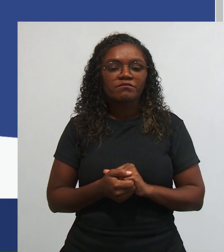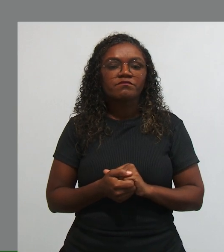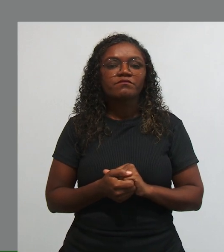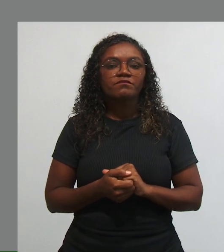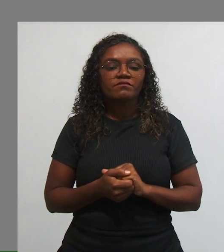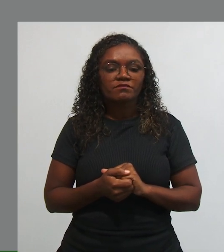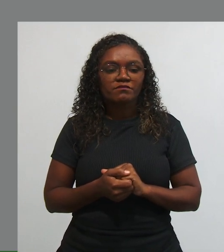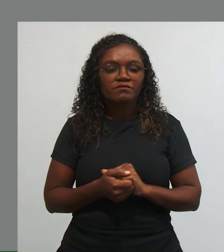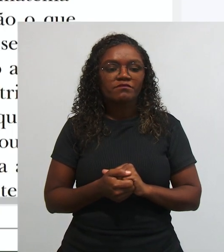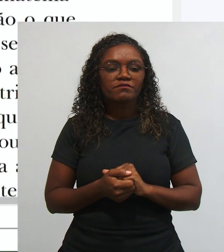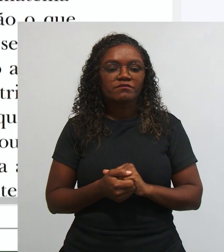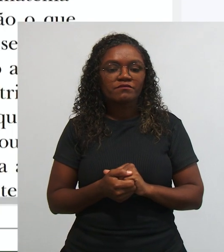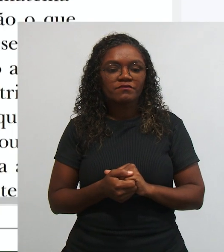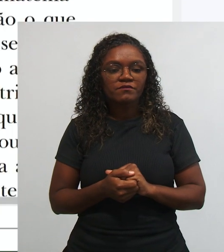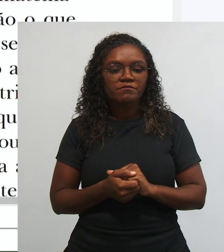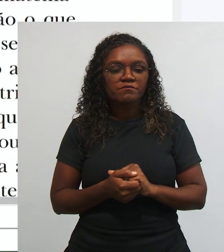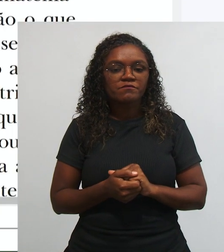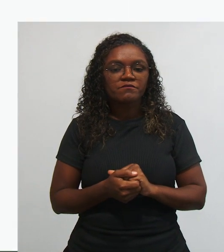Opa!